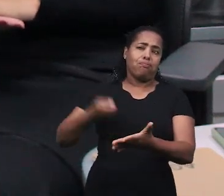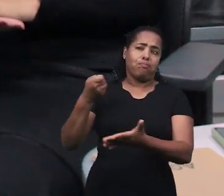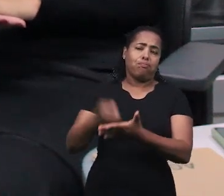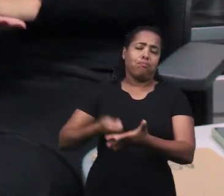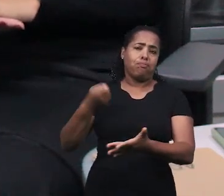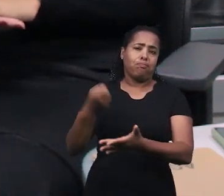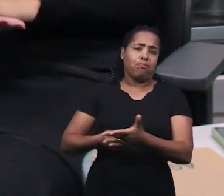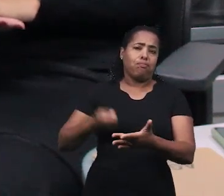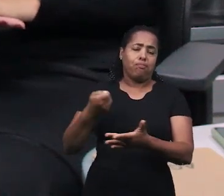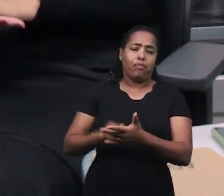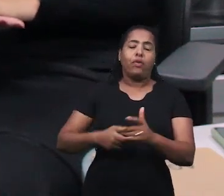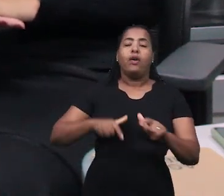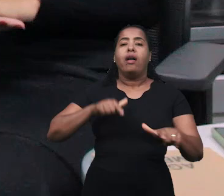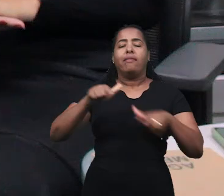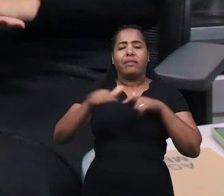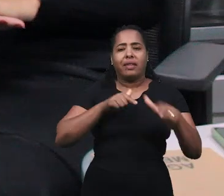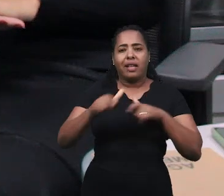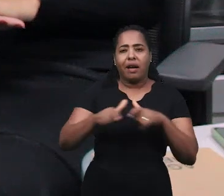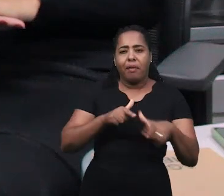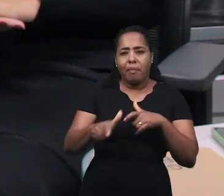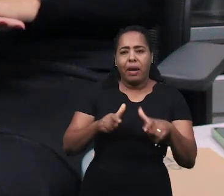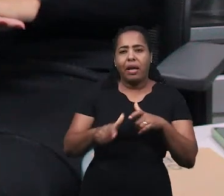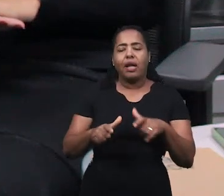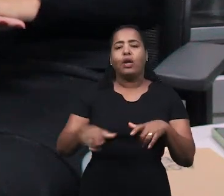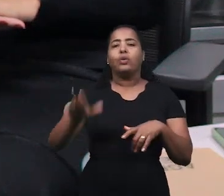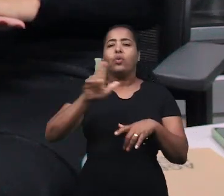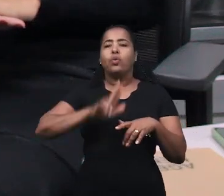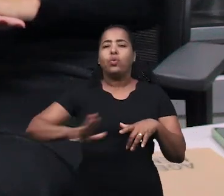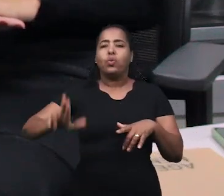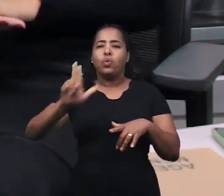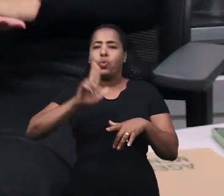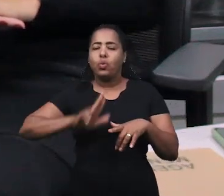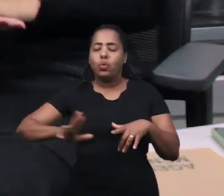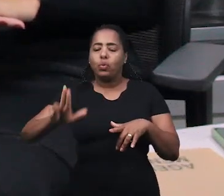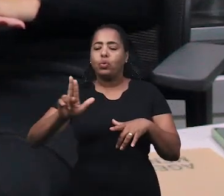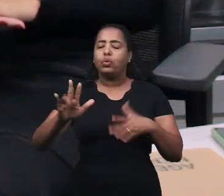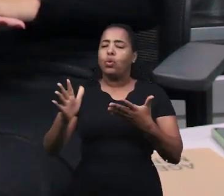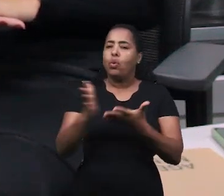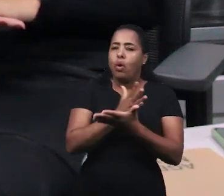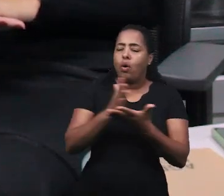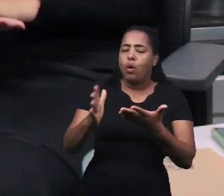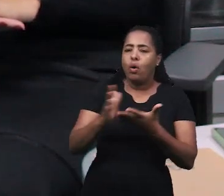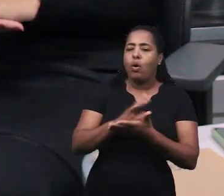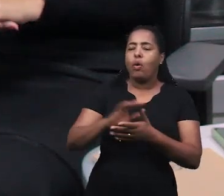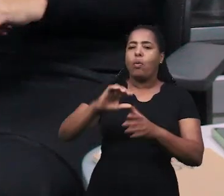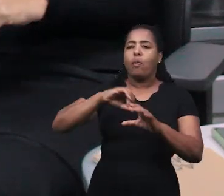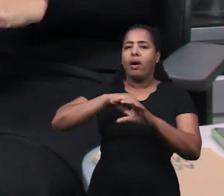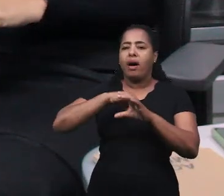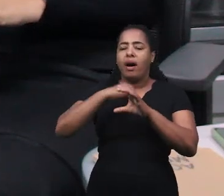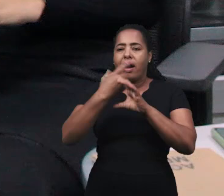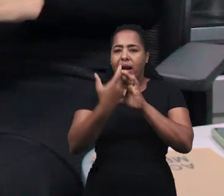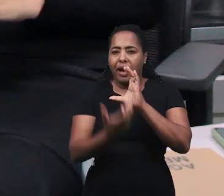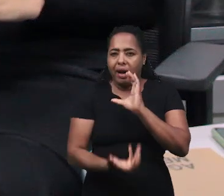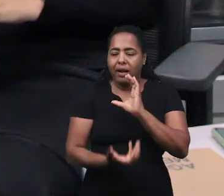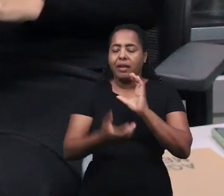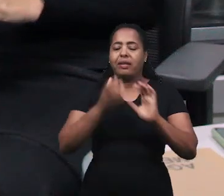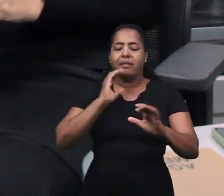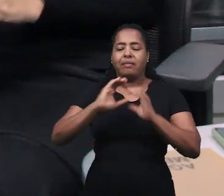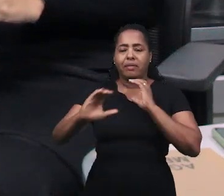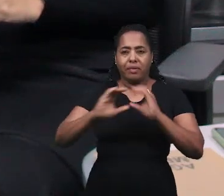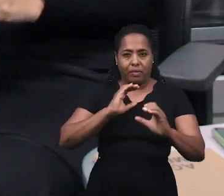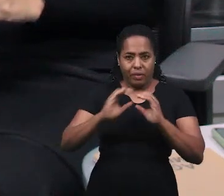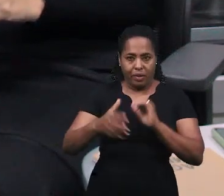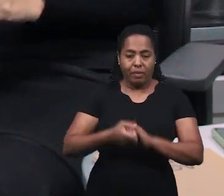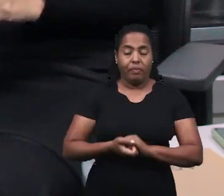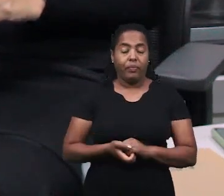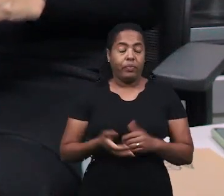militando, trabalhando num determinado veículo ou numa determinada característica da comunicação, né? A